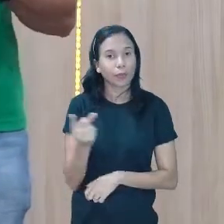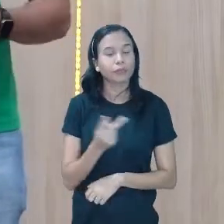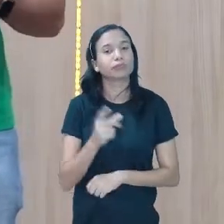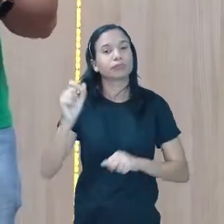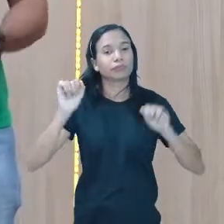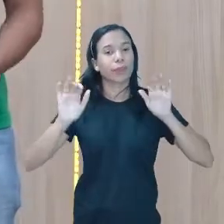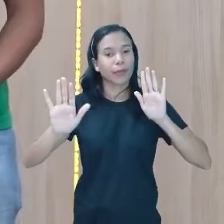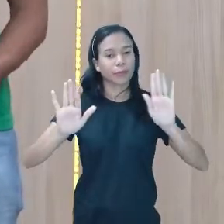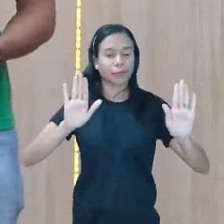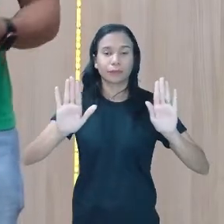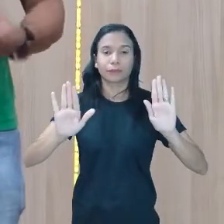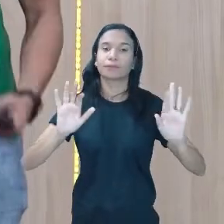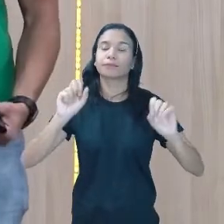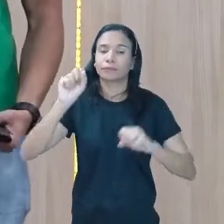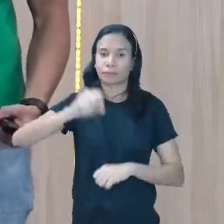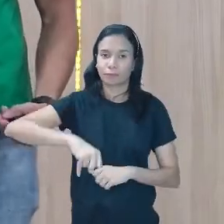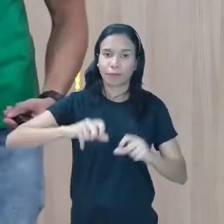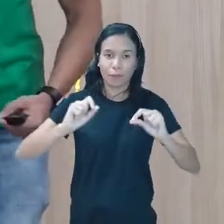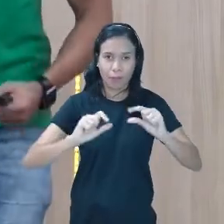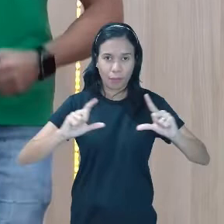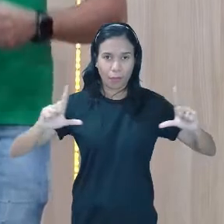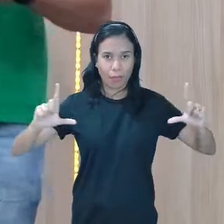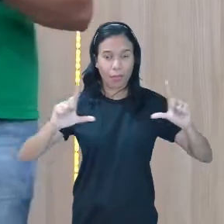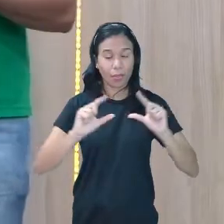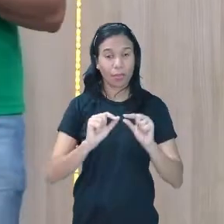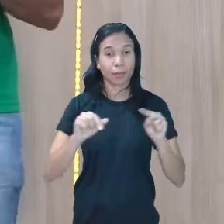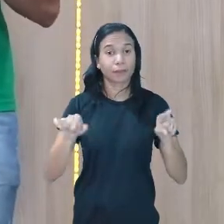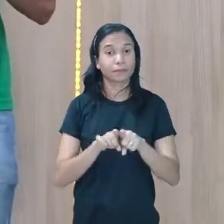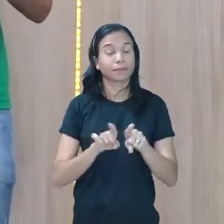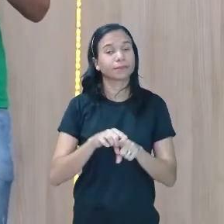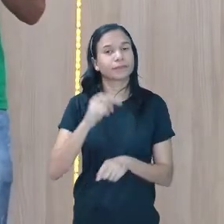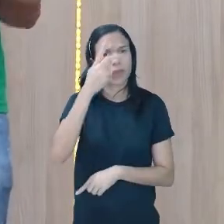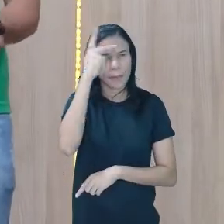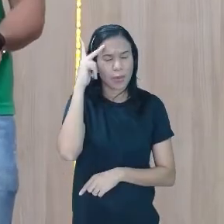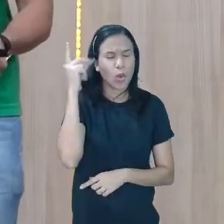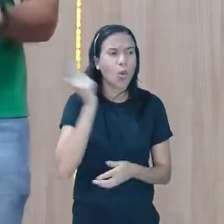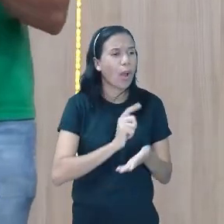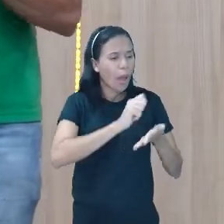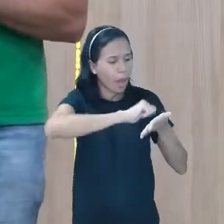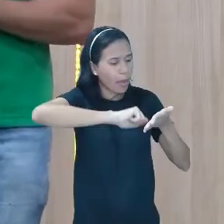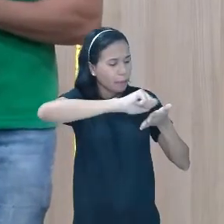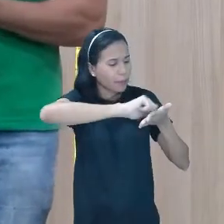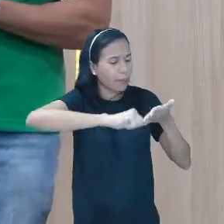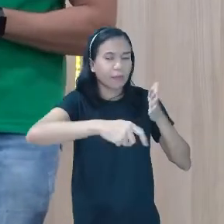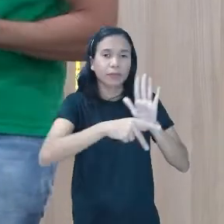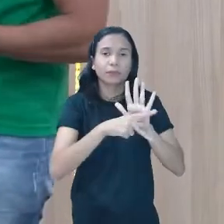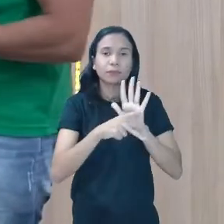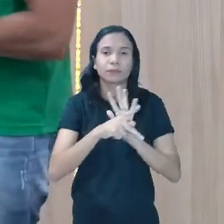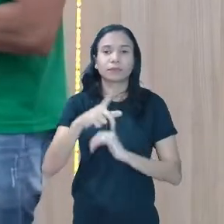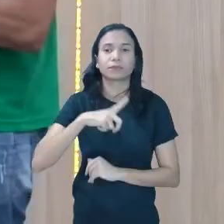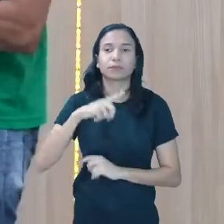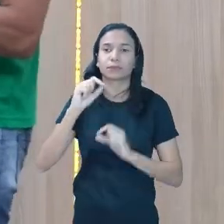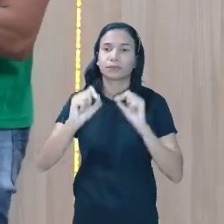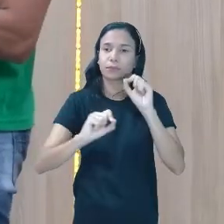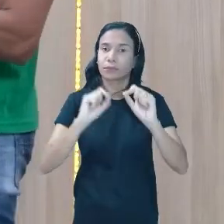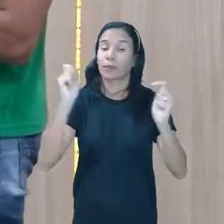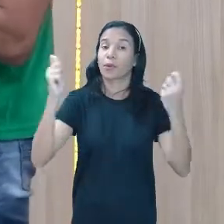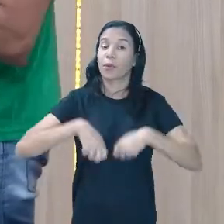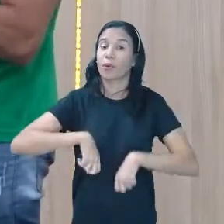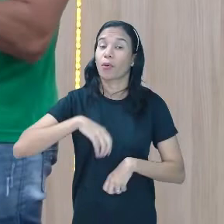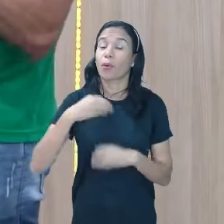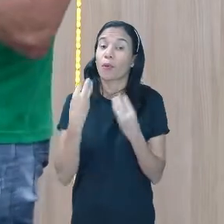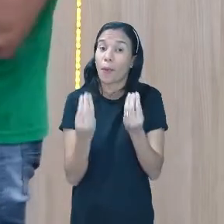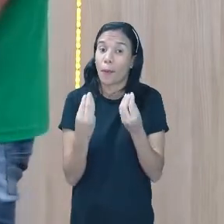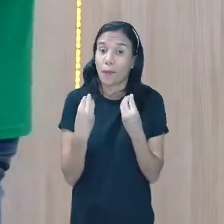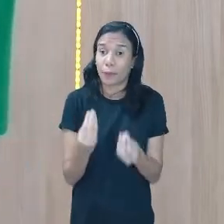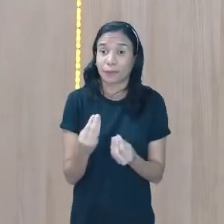razões formam, sim, uma proporção. Outra forma de você escrever essa proporção poderia ser do